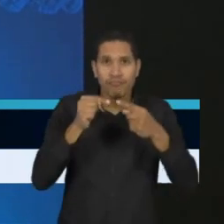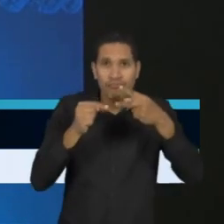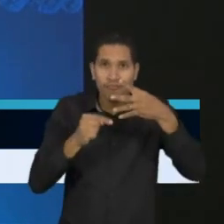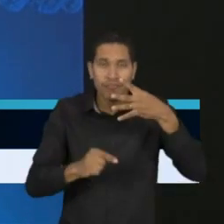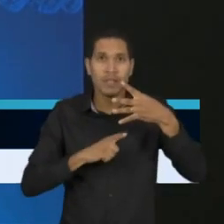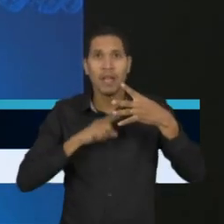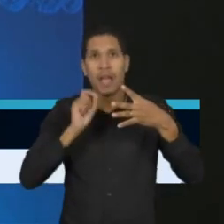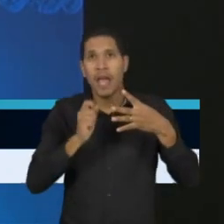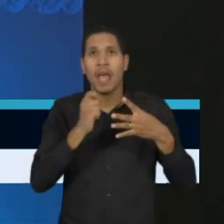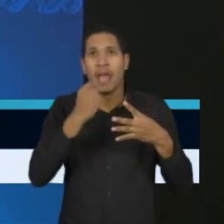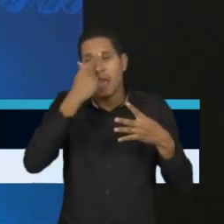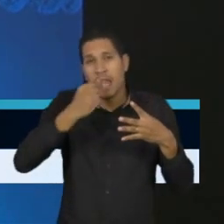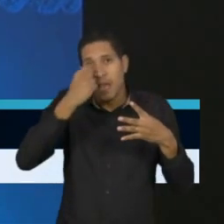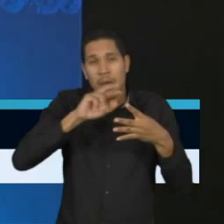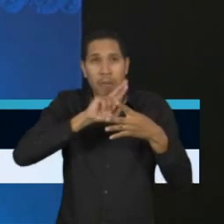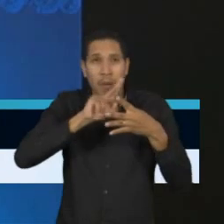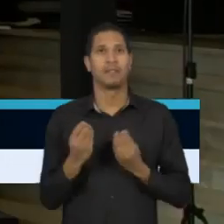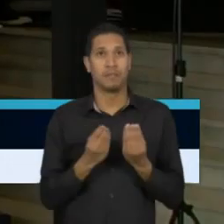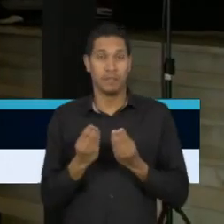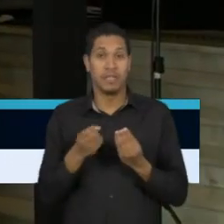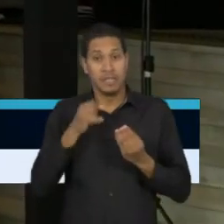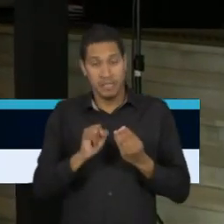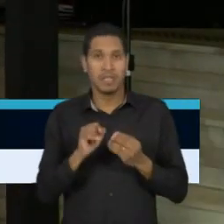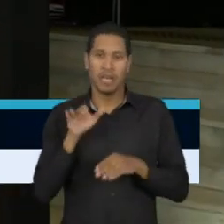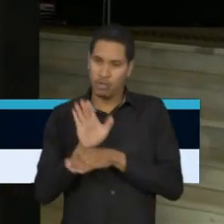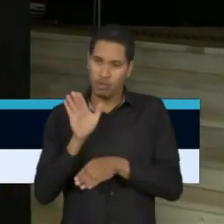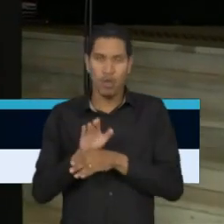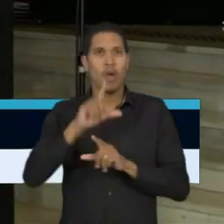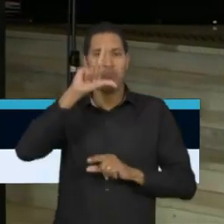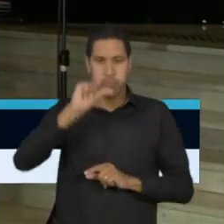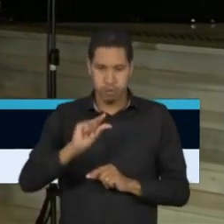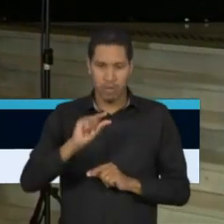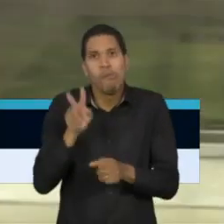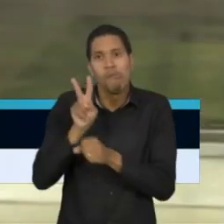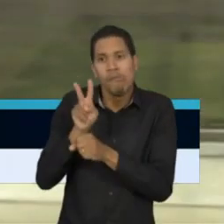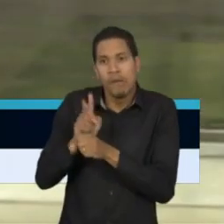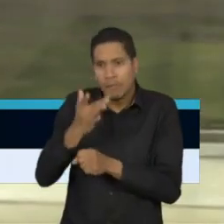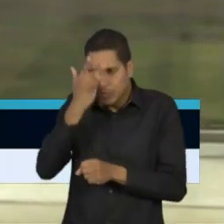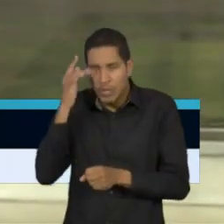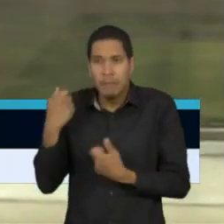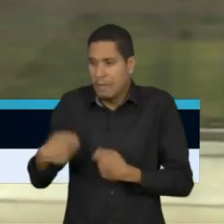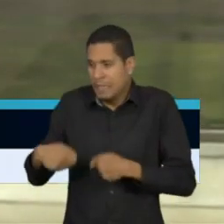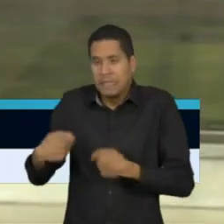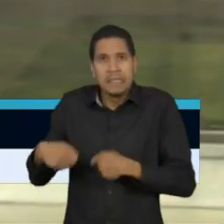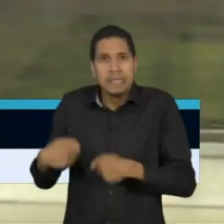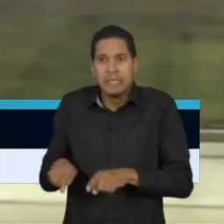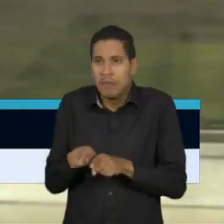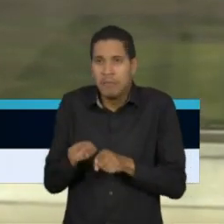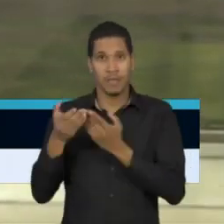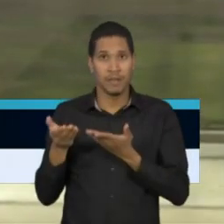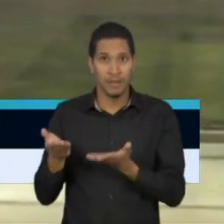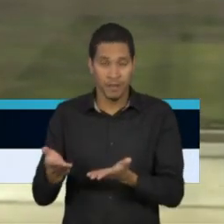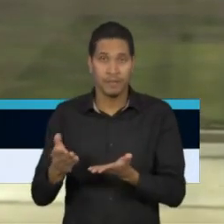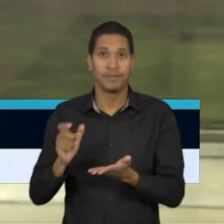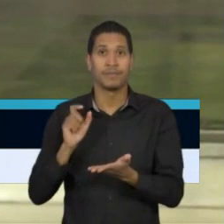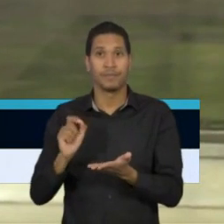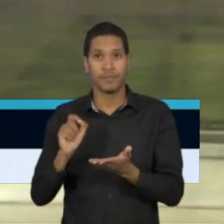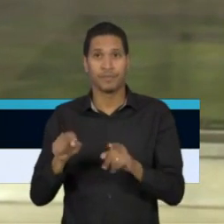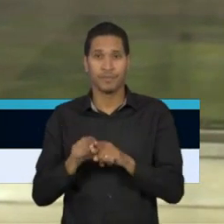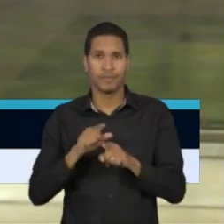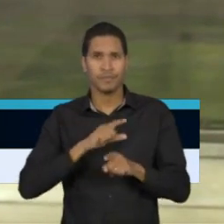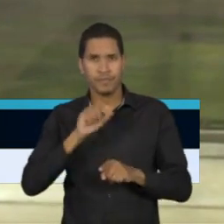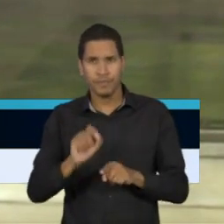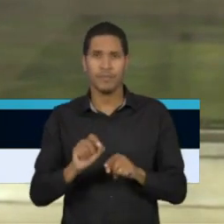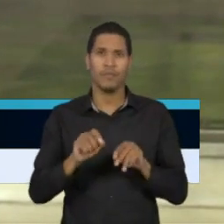eu disse. Teríamos mais de 25 mil casos, 111 mil. Os desvalidos e a exaversal do governo